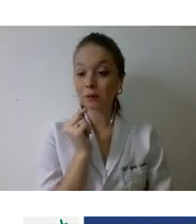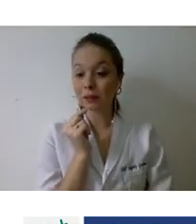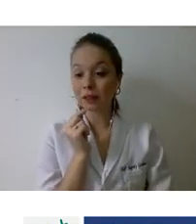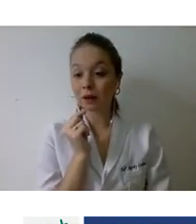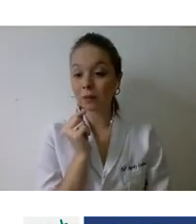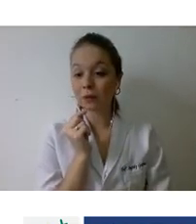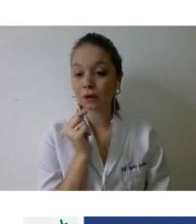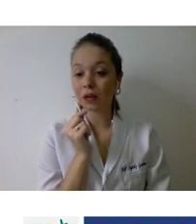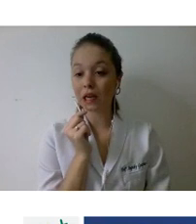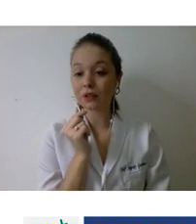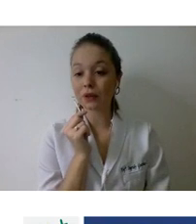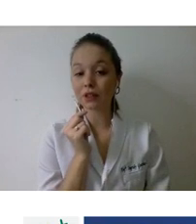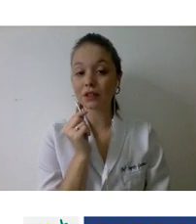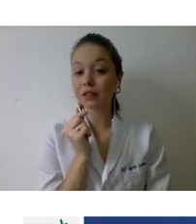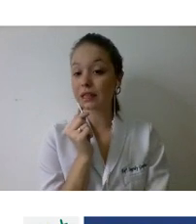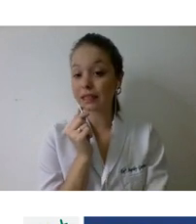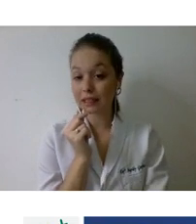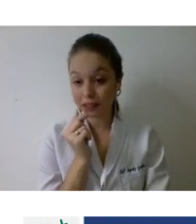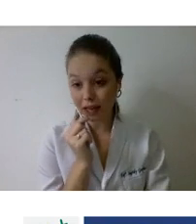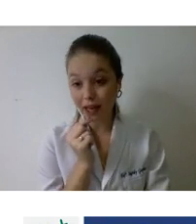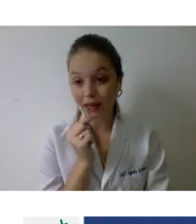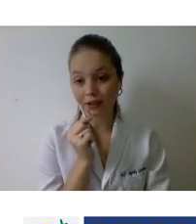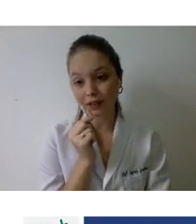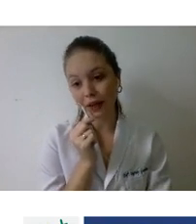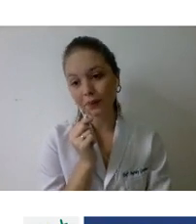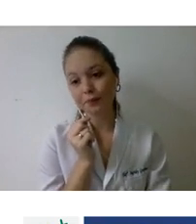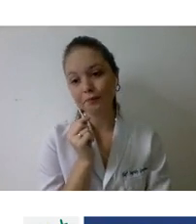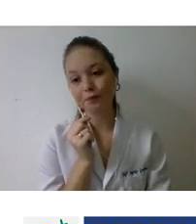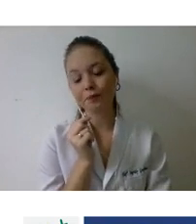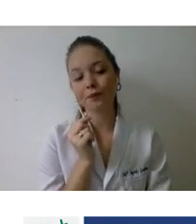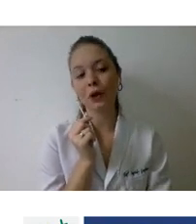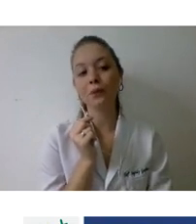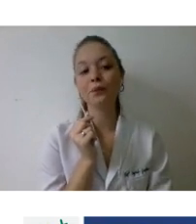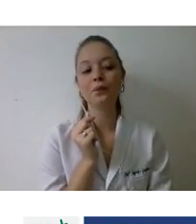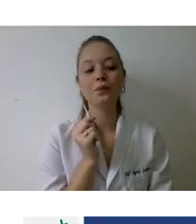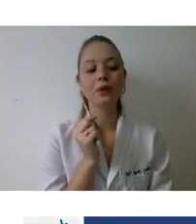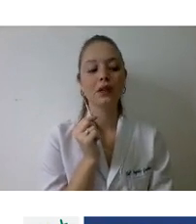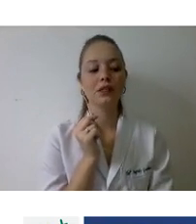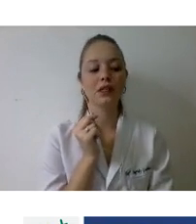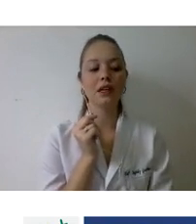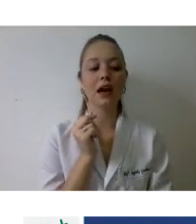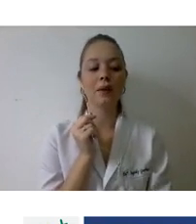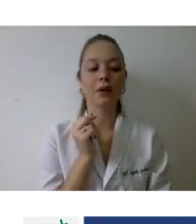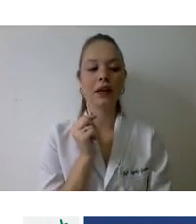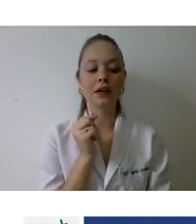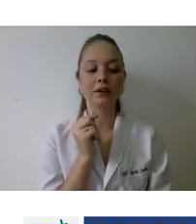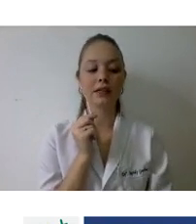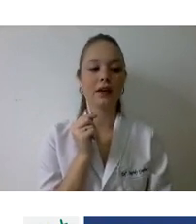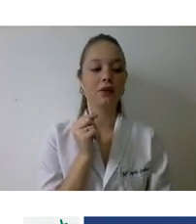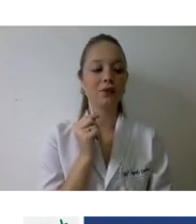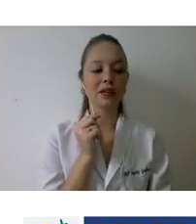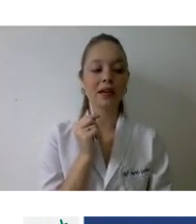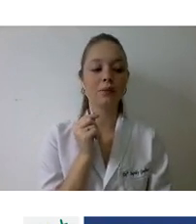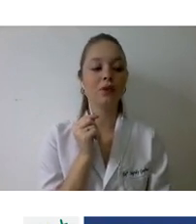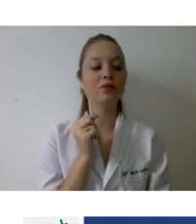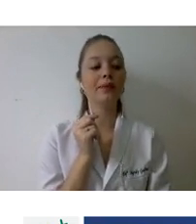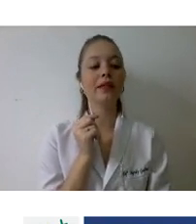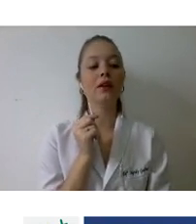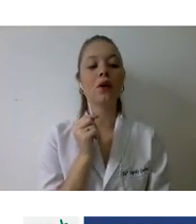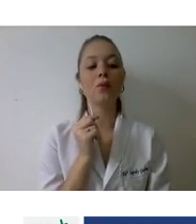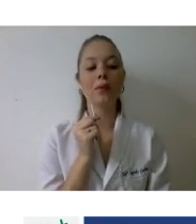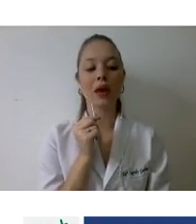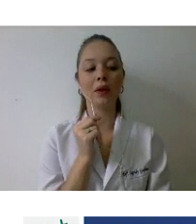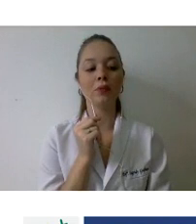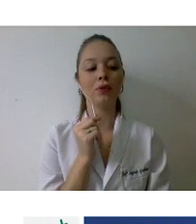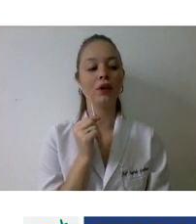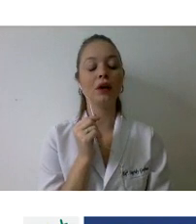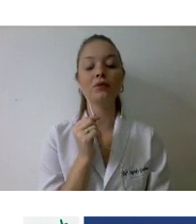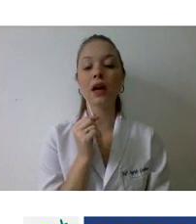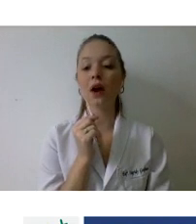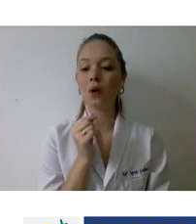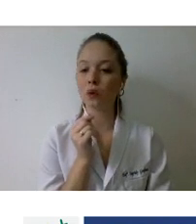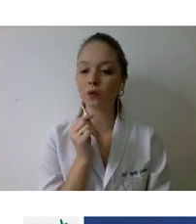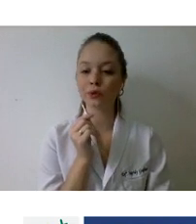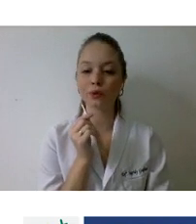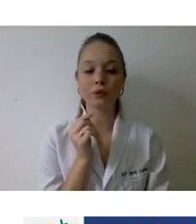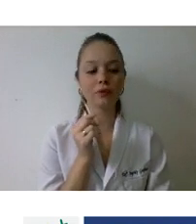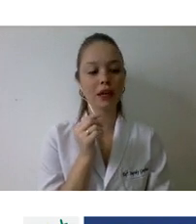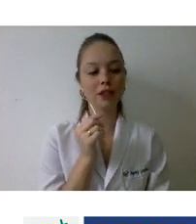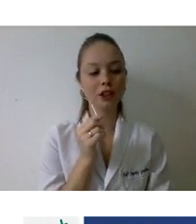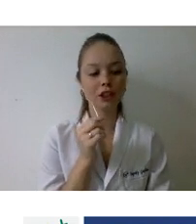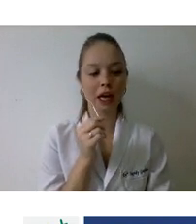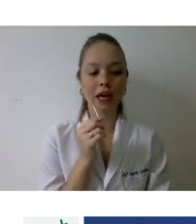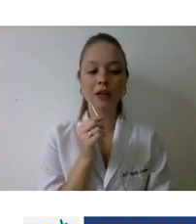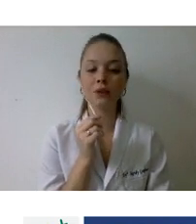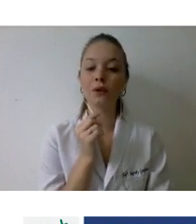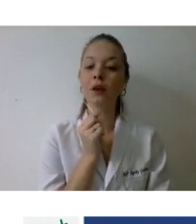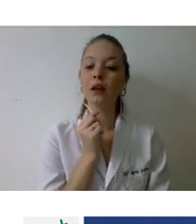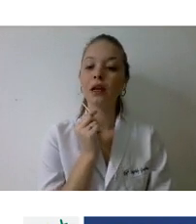ir para o hospital por ocasiões desnecessárias, né? Então, se a criança ela consegue movimentar o membro, não está roxo,